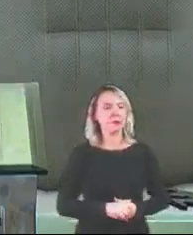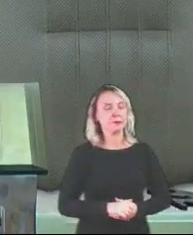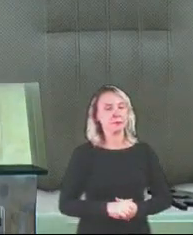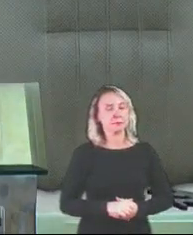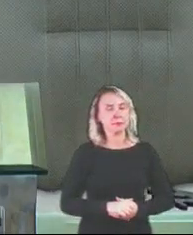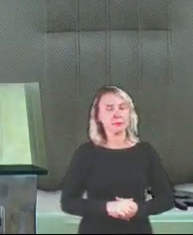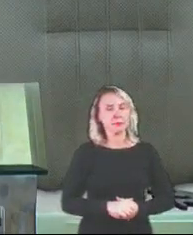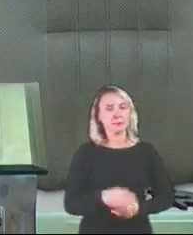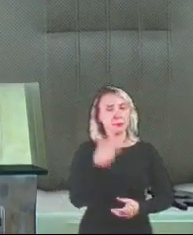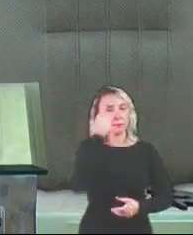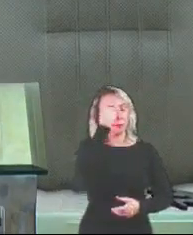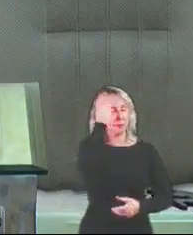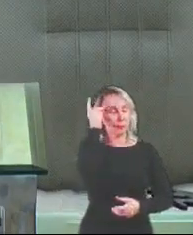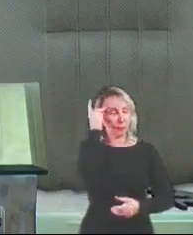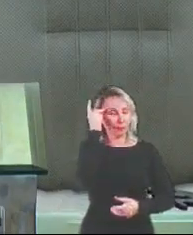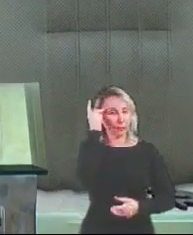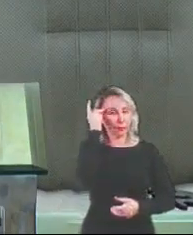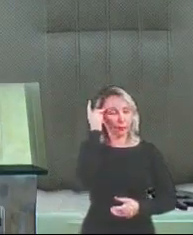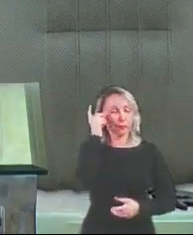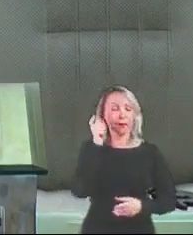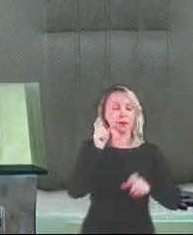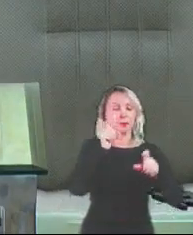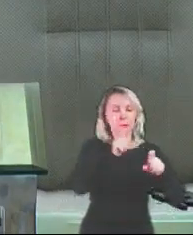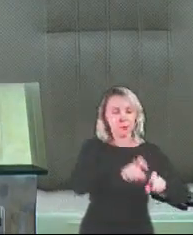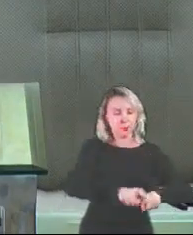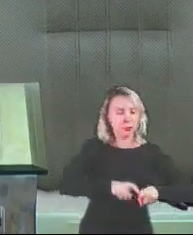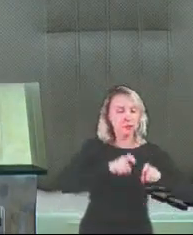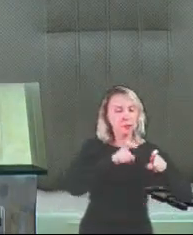Os agricultores vão ser penalizados.